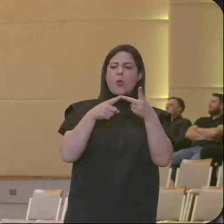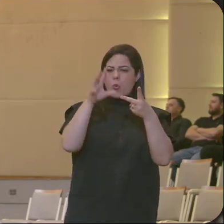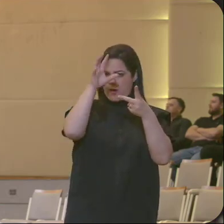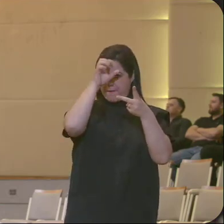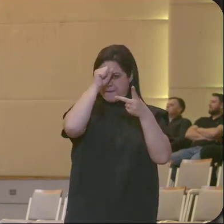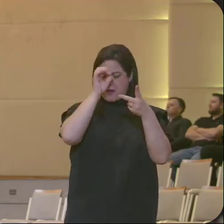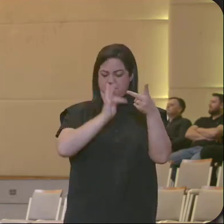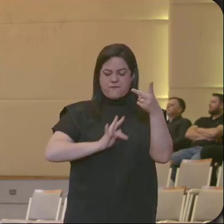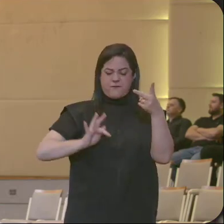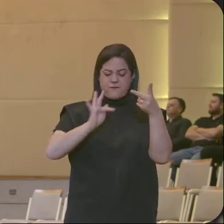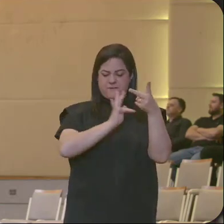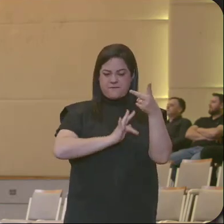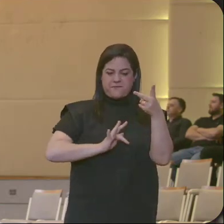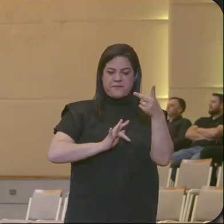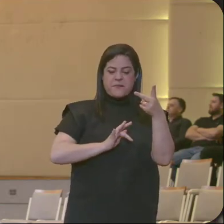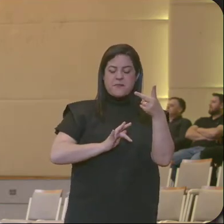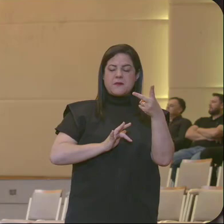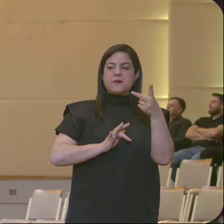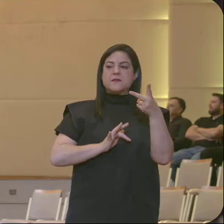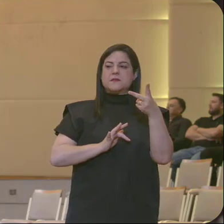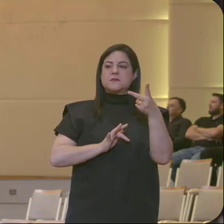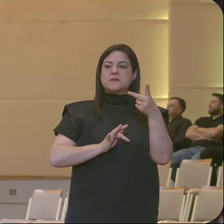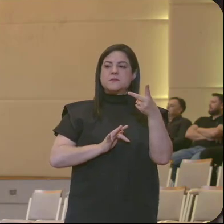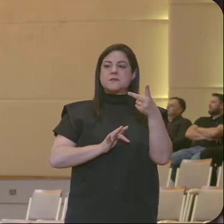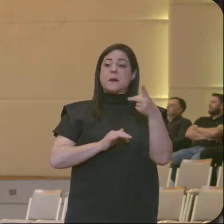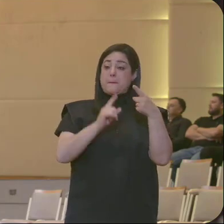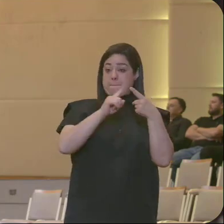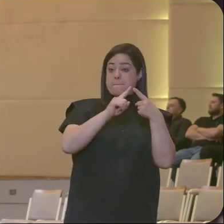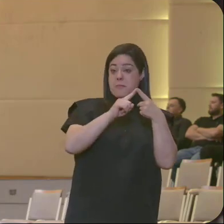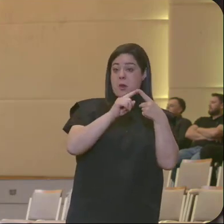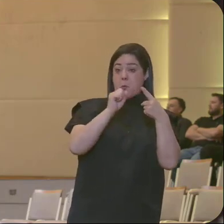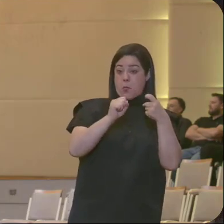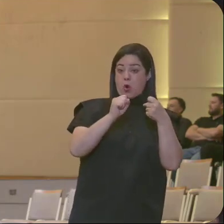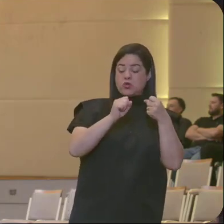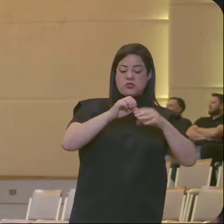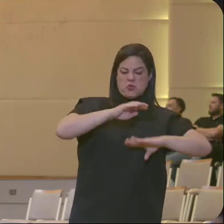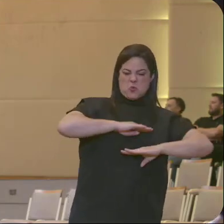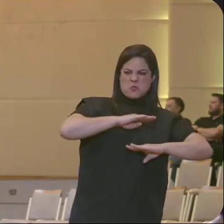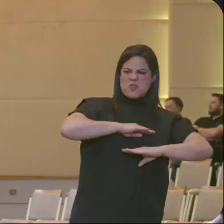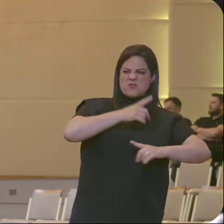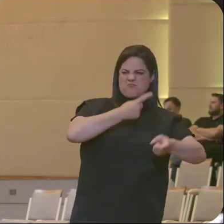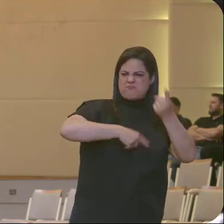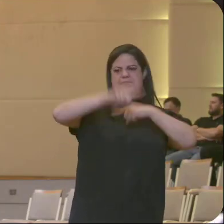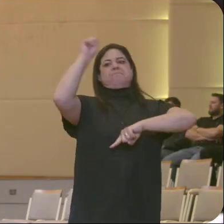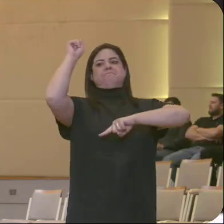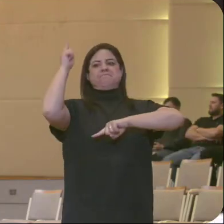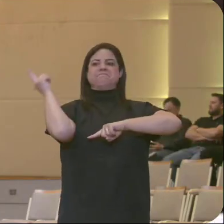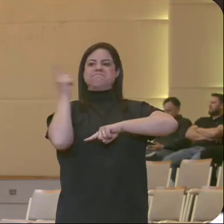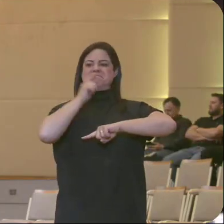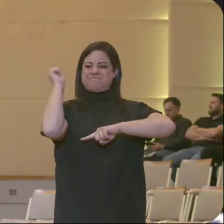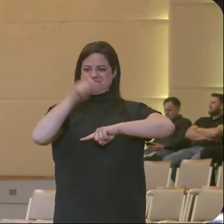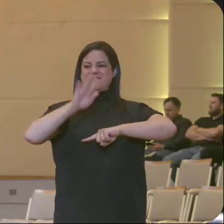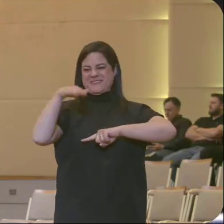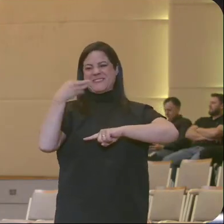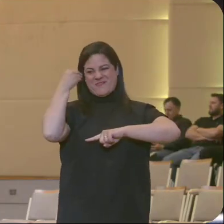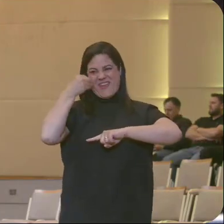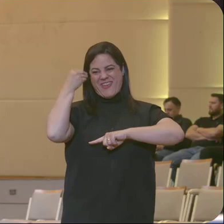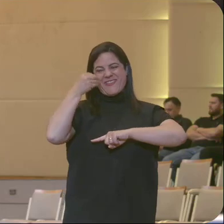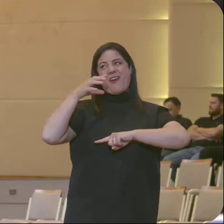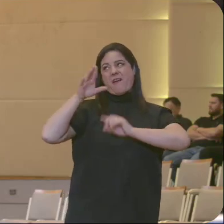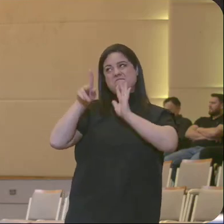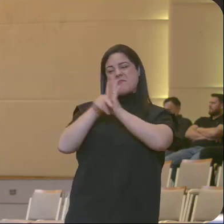aprende com Filipenses. Primeiro, a gente pode viver acima das circunstâncias quando experimentamos alegria